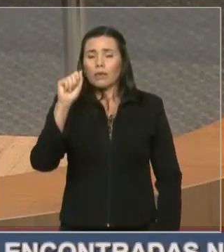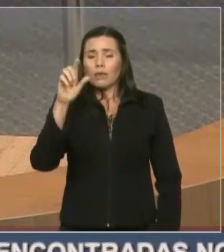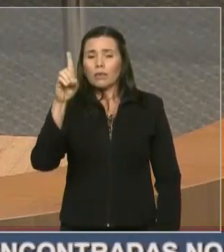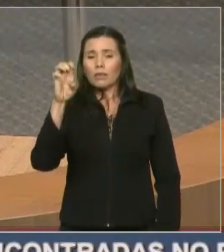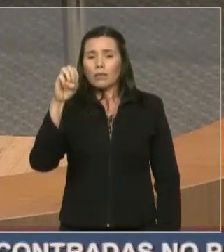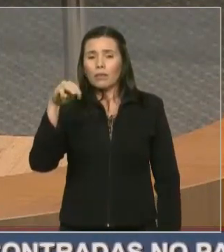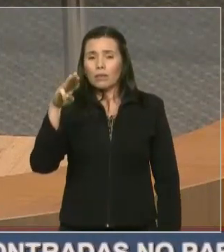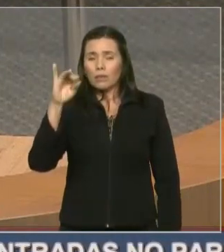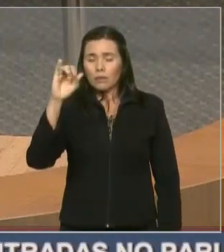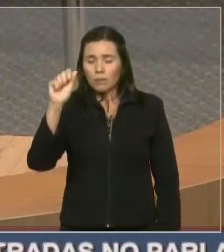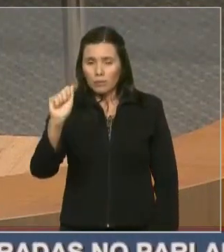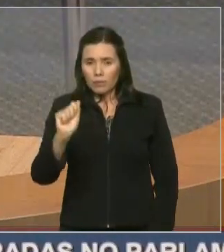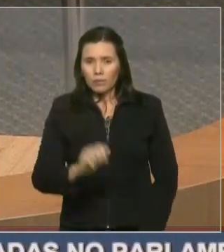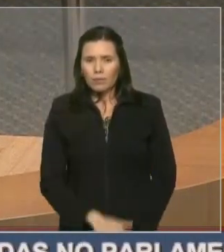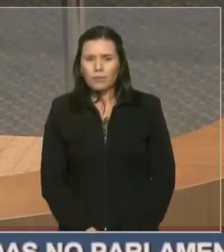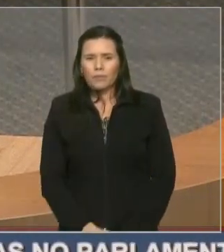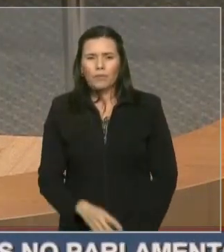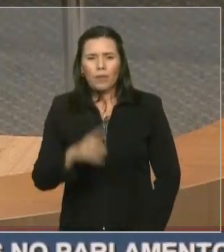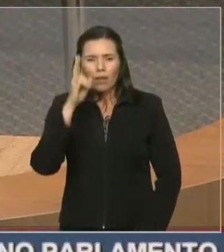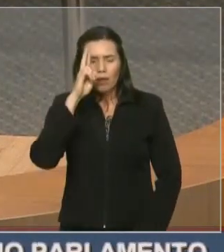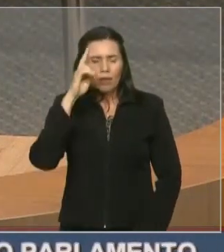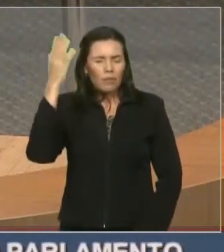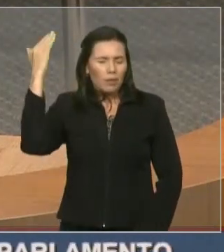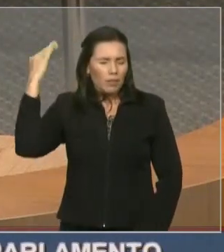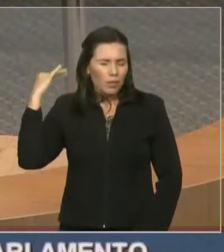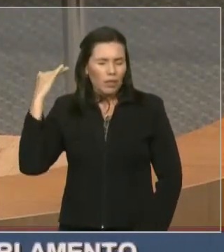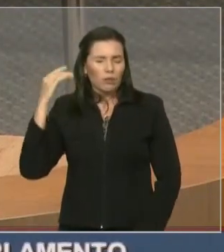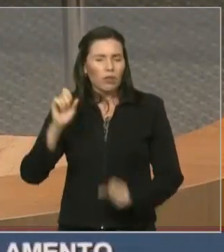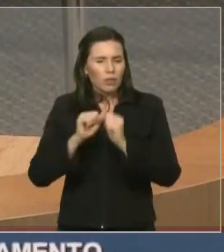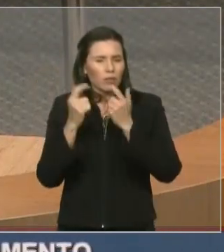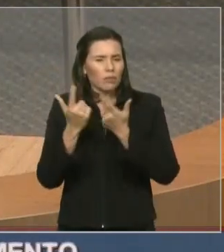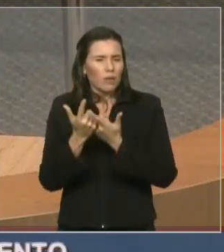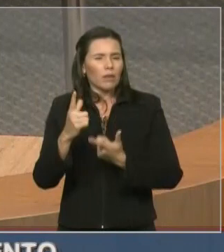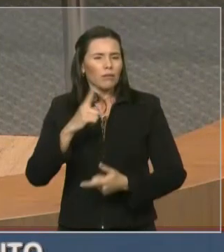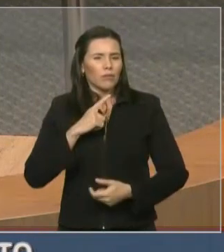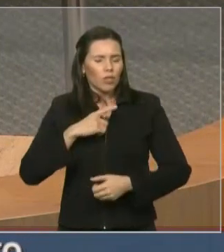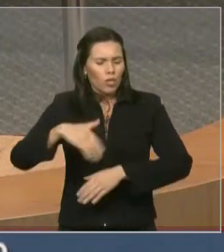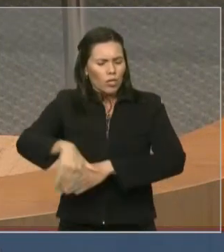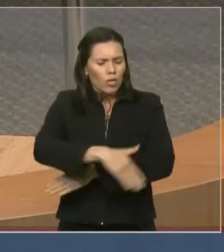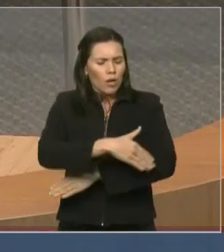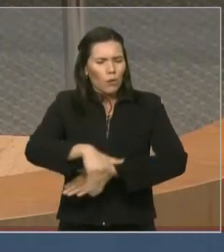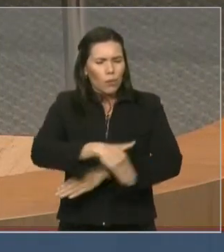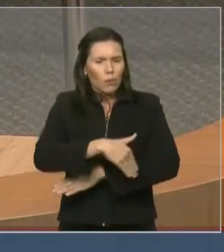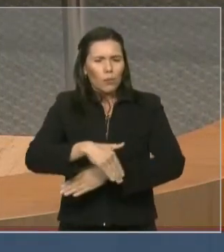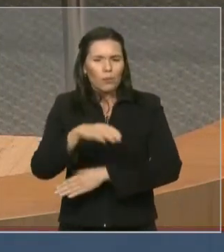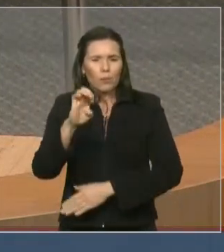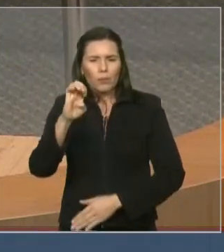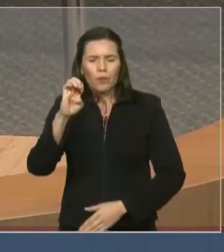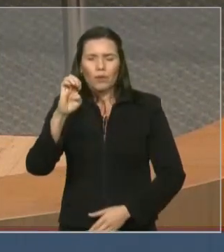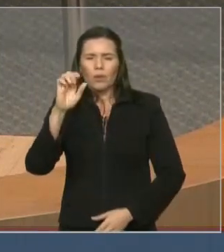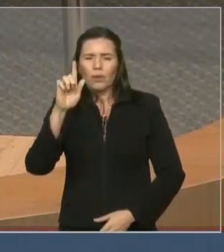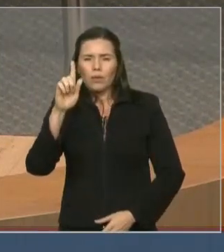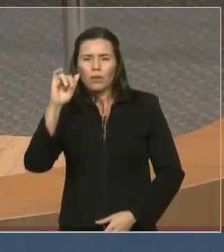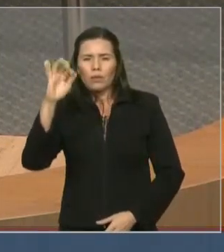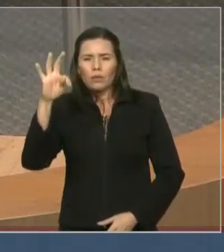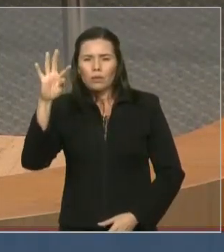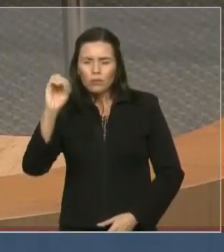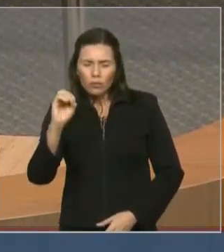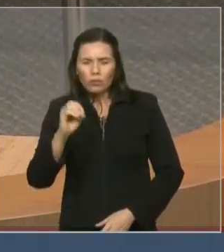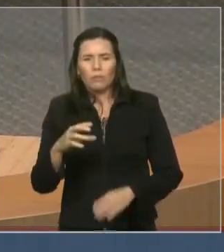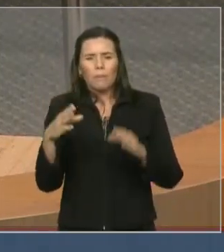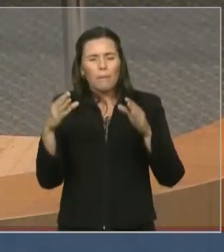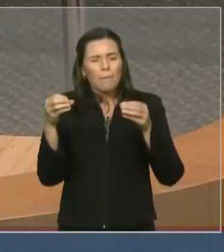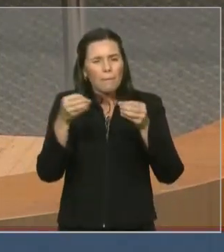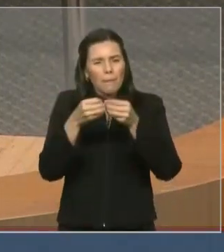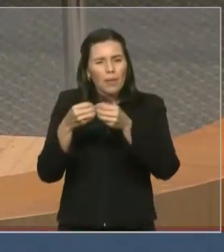do Rua do Egito. Ela funcionou no começo, ali da Praça João Lisboa, ali perto da Igreja da Sé,